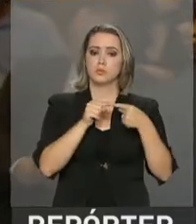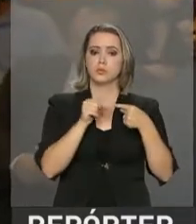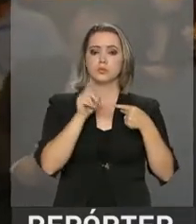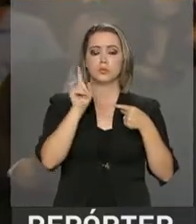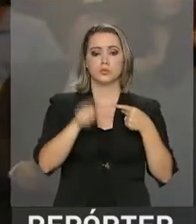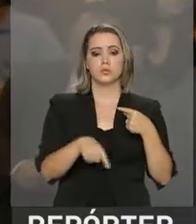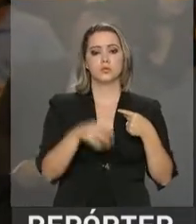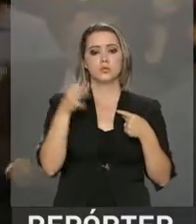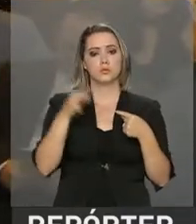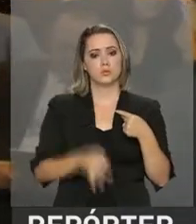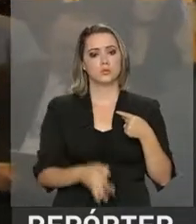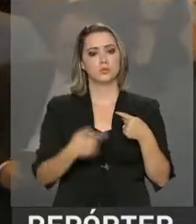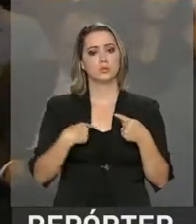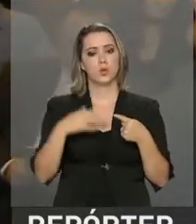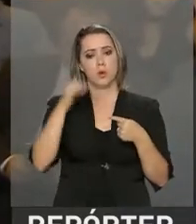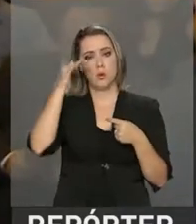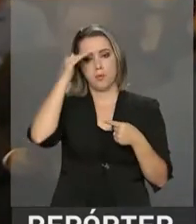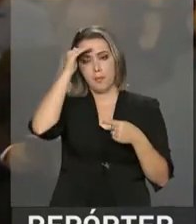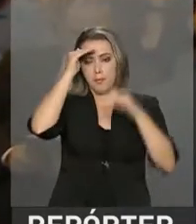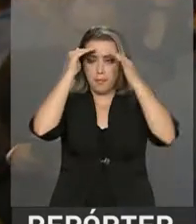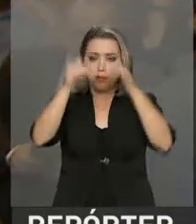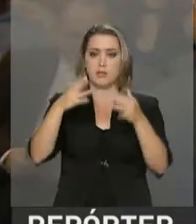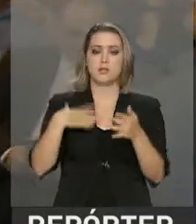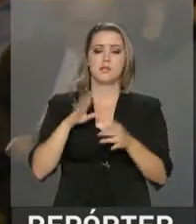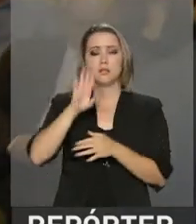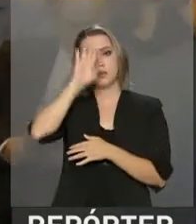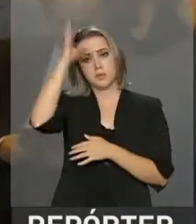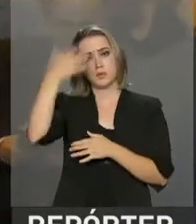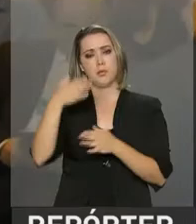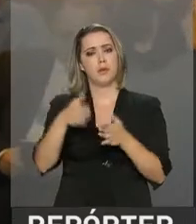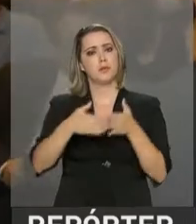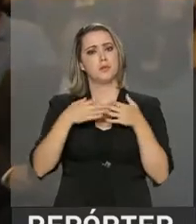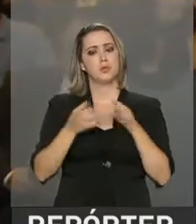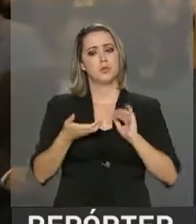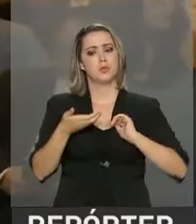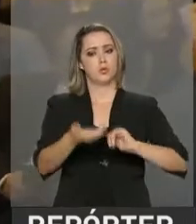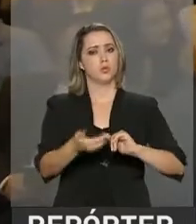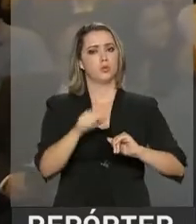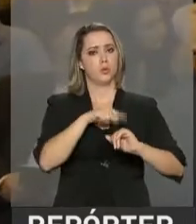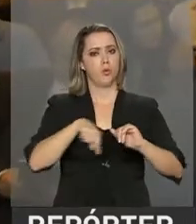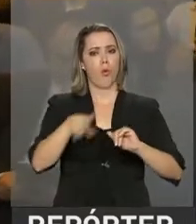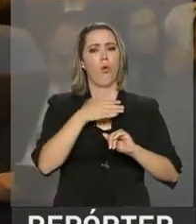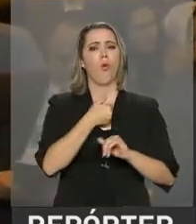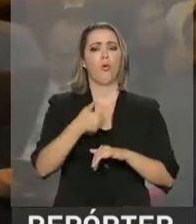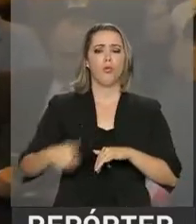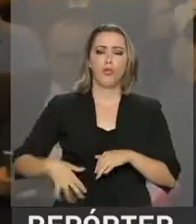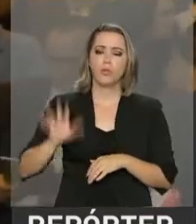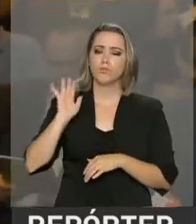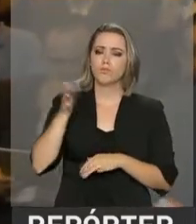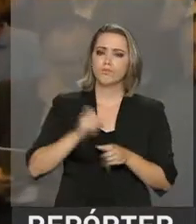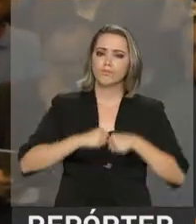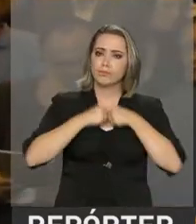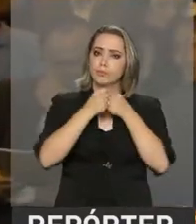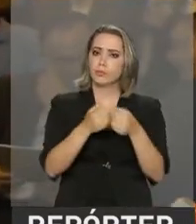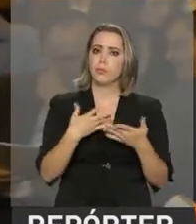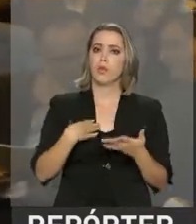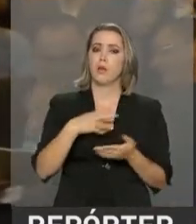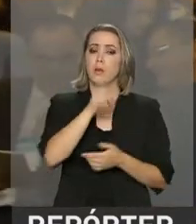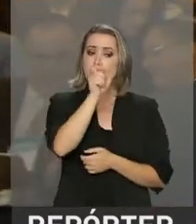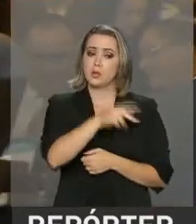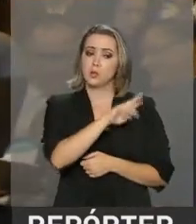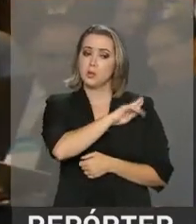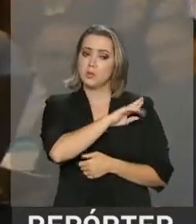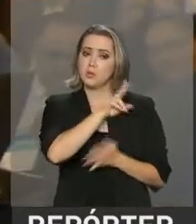exatamente, né, atender às principais demandas do Congresso Nacional. Foram atendidas, o governo fez um grande esforço, o relator fez um